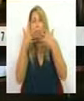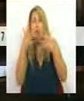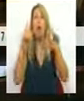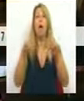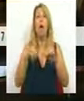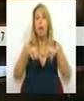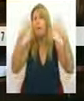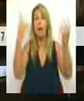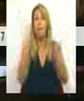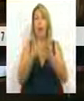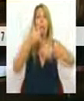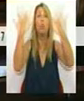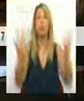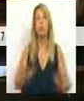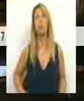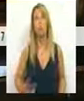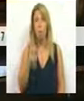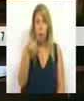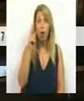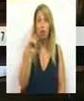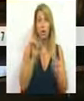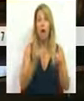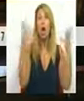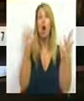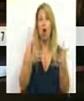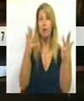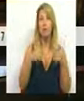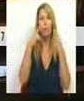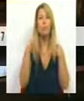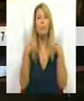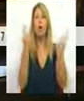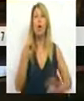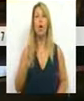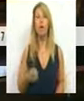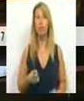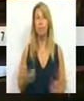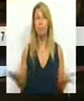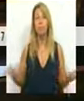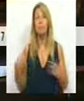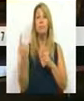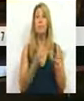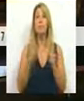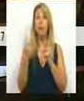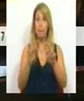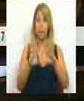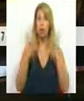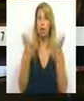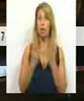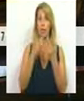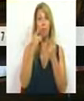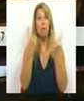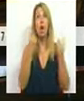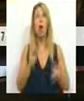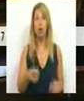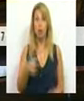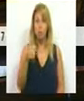O Bloco de Esquerda, neste orçamento, ficou demonstrado e neste debate da generalidade que o Bloco de